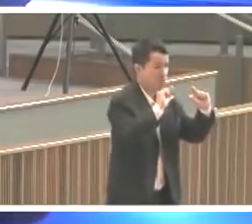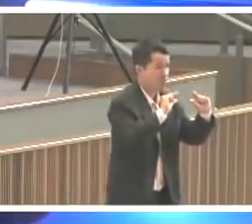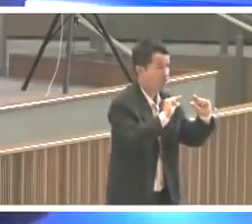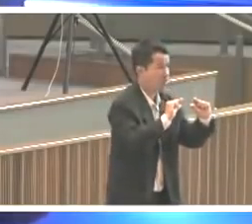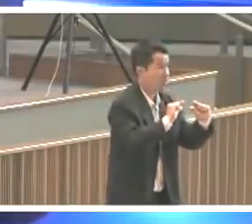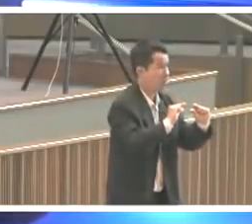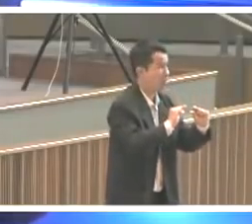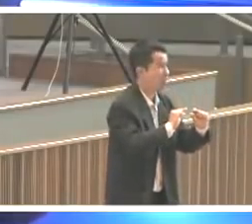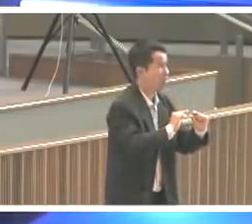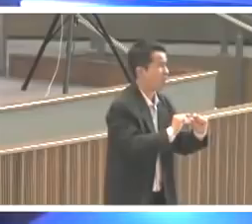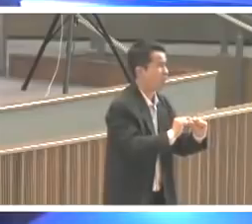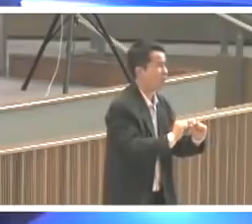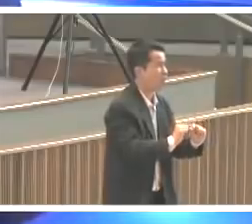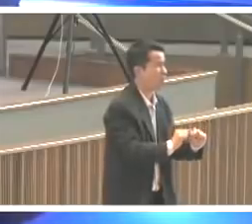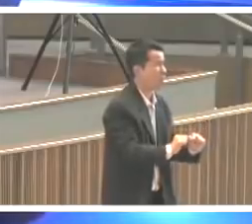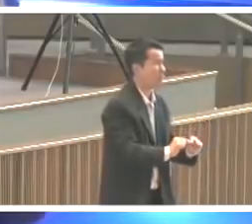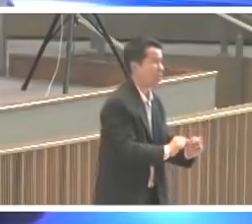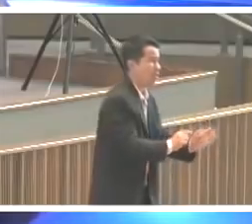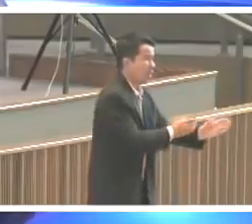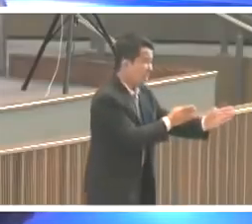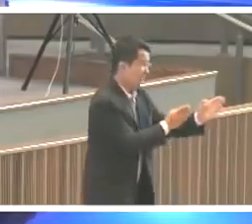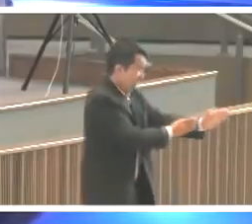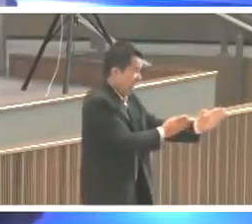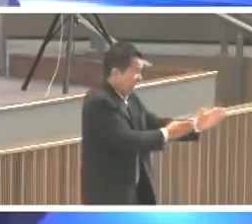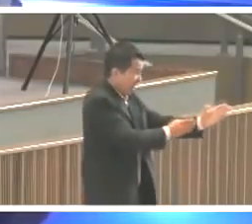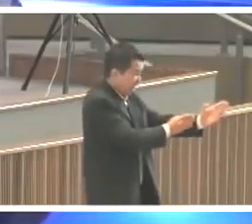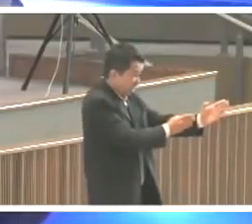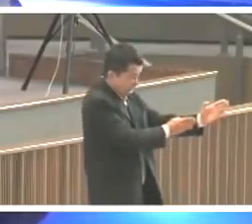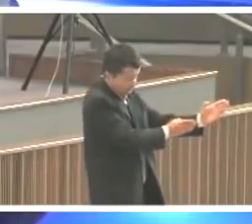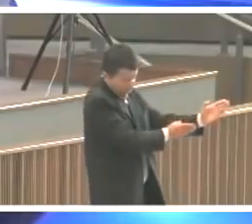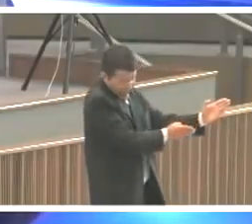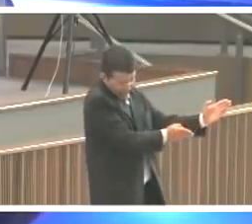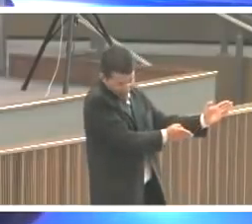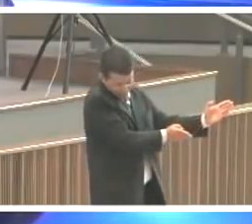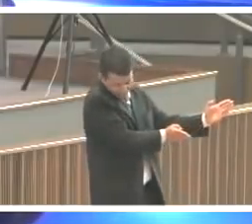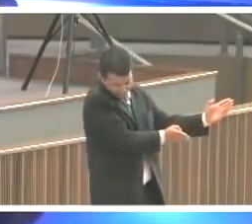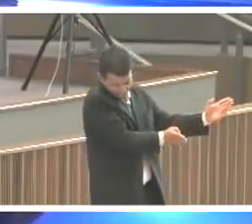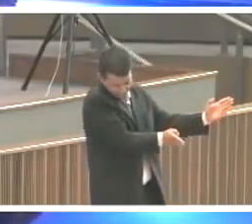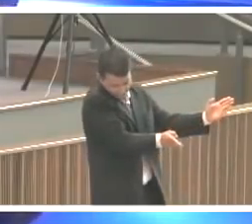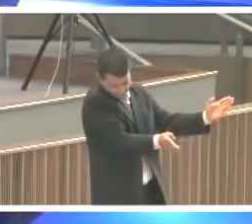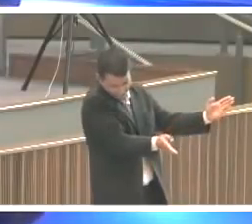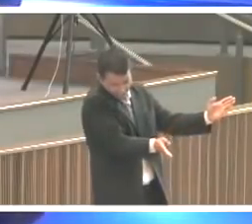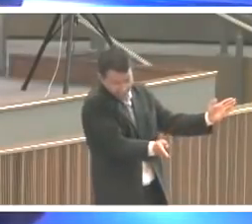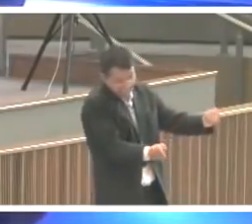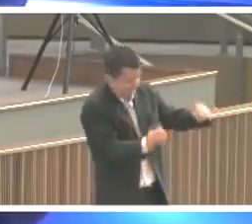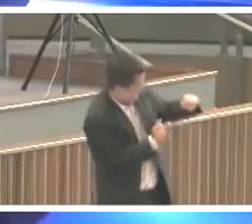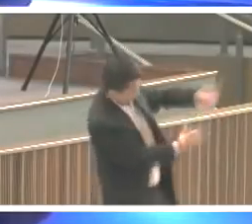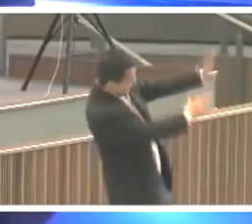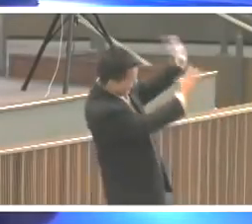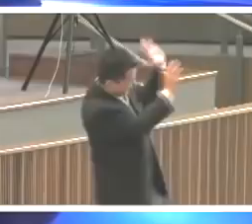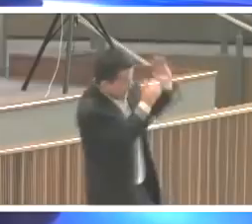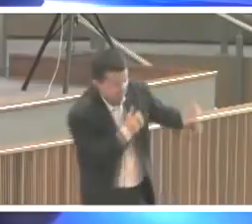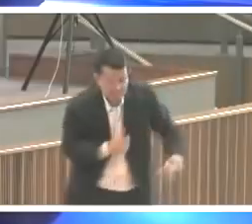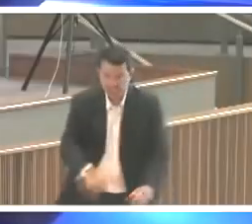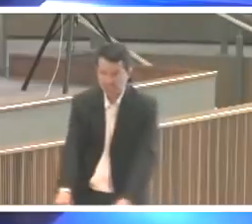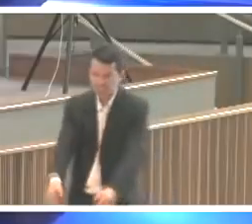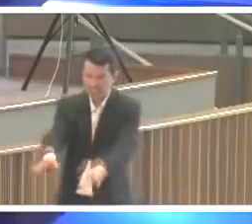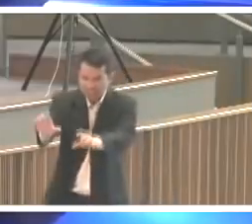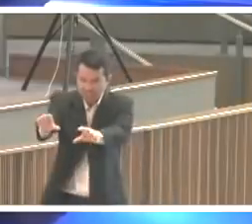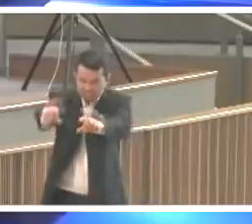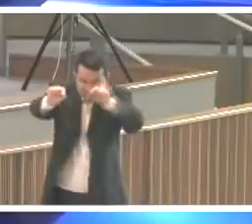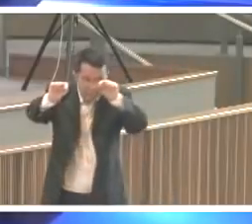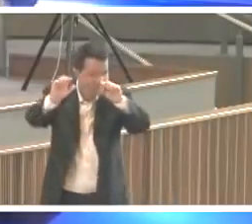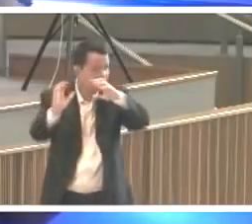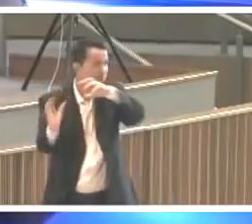afastando, porque as coisas que estão acontecendo na vida entram em confronto com a sua fé,